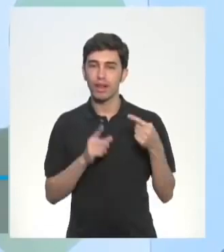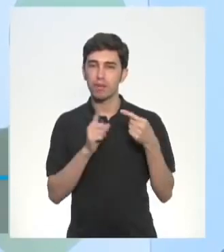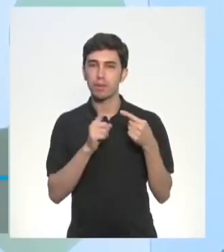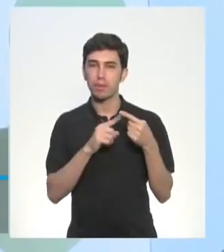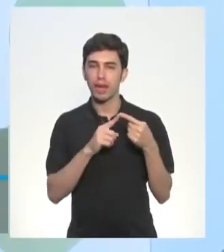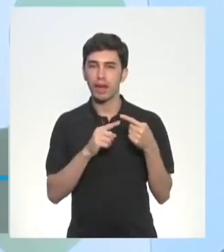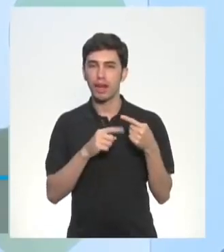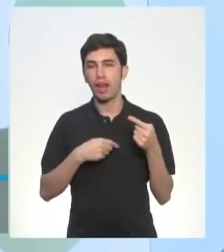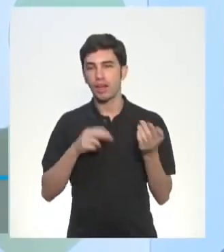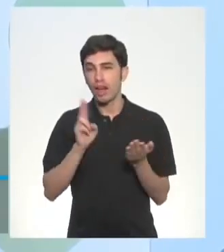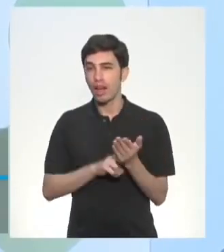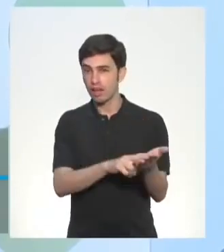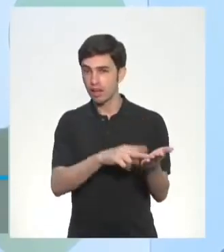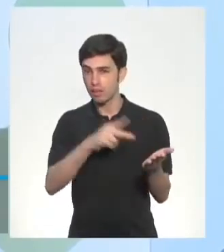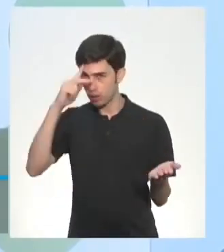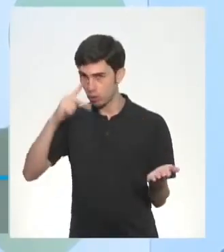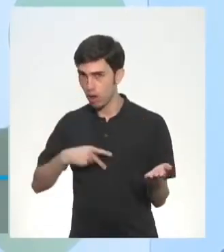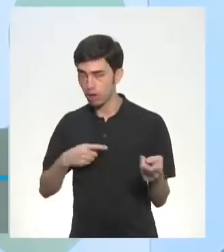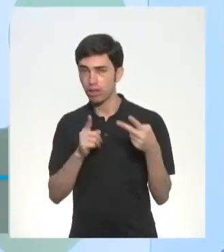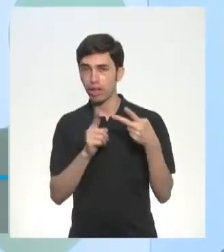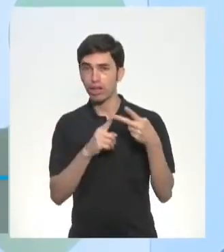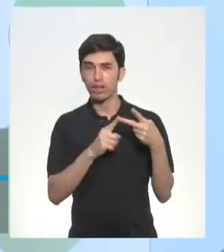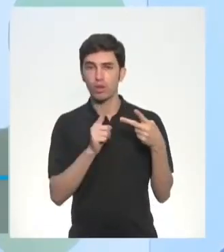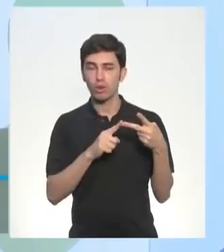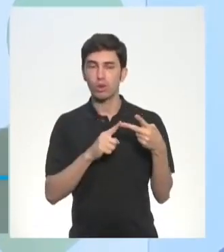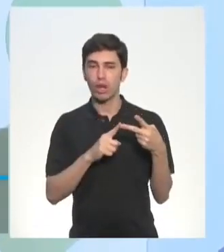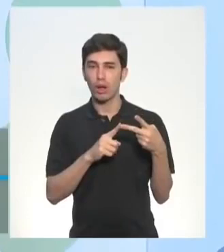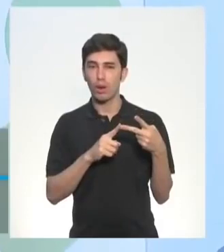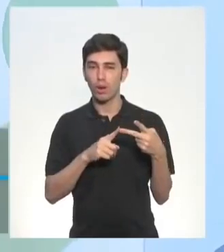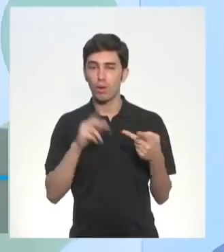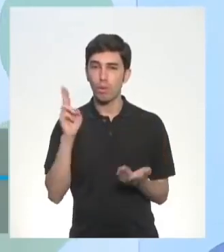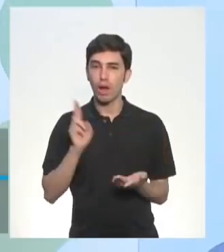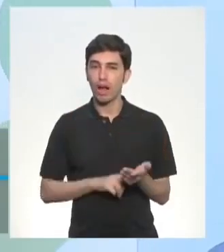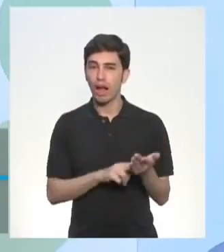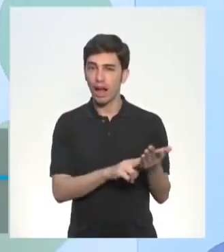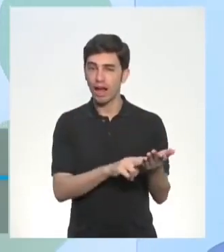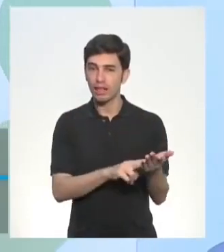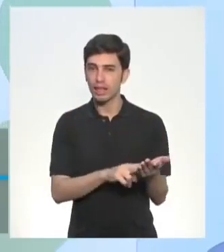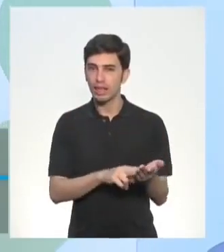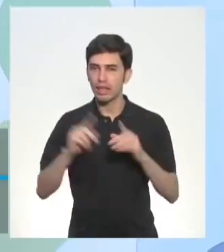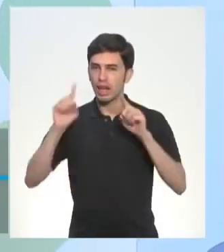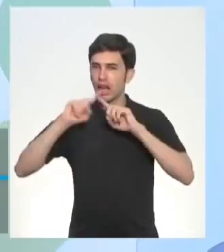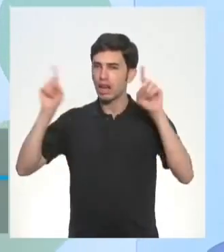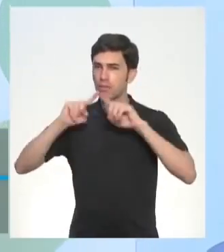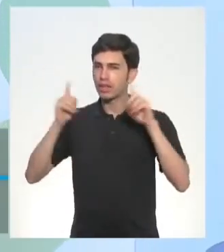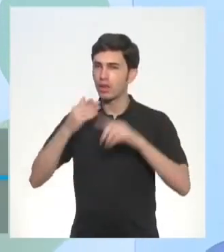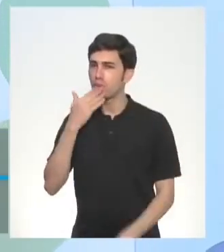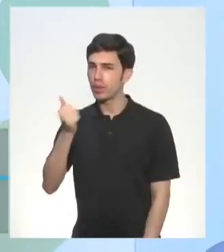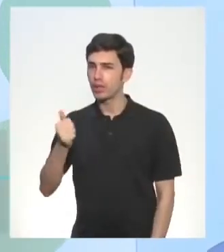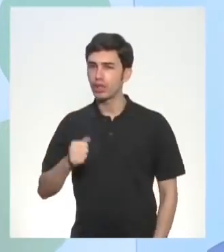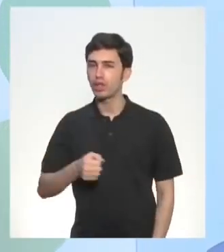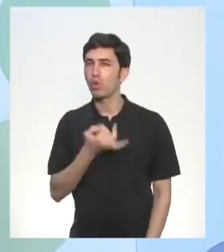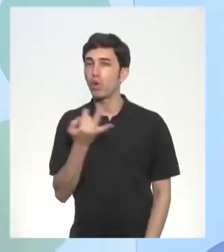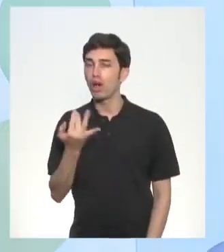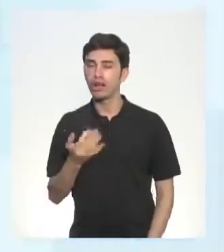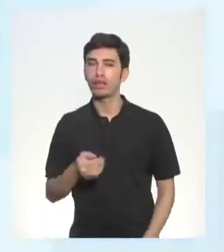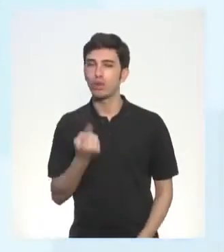você descobriu. A segunda, o número de cartas em que há reclamação ou solicitação. 1 minuto e a gente já